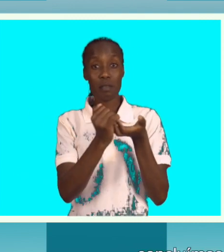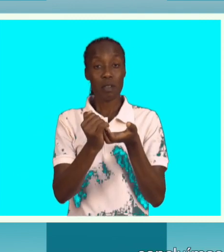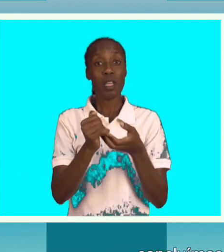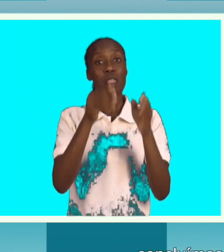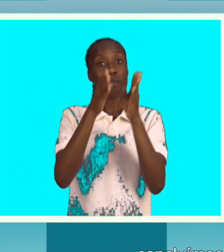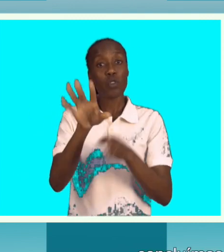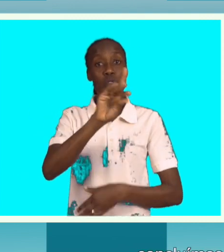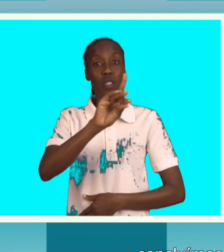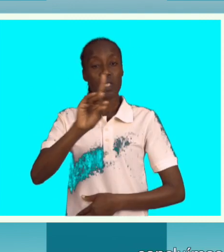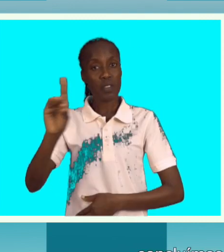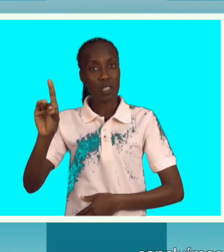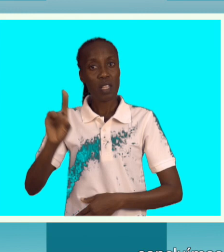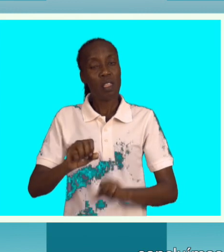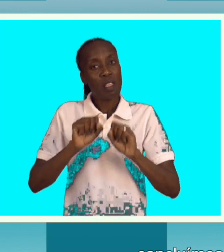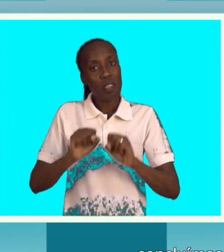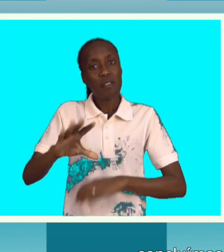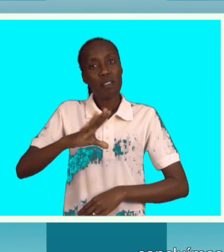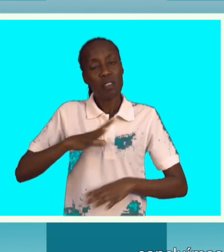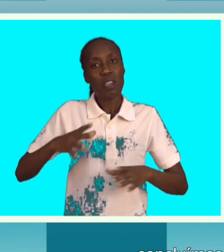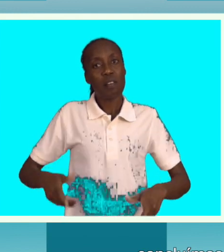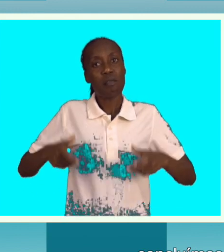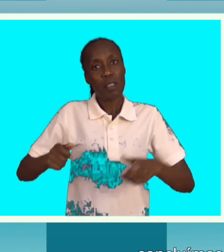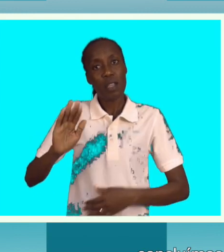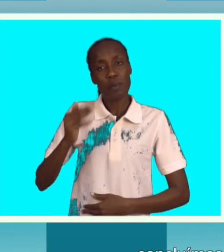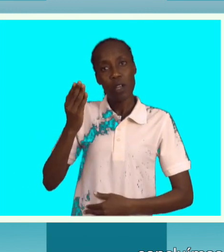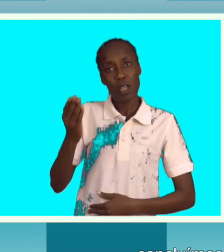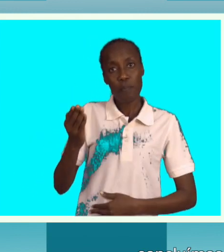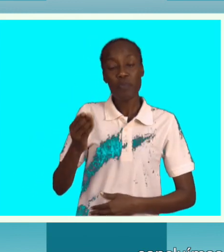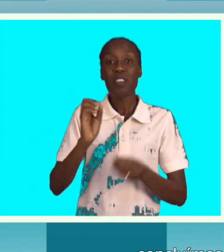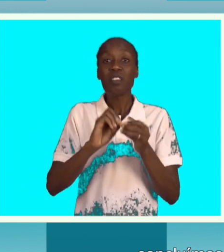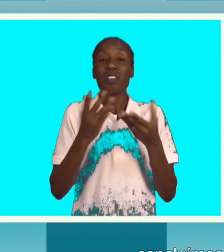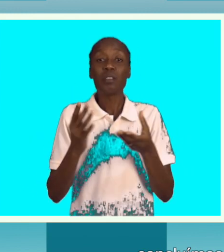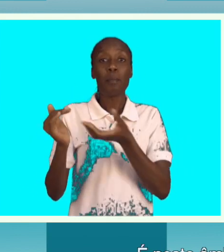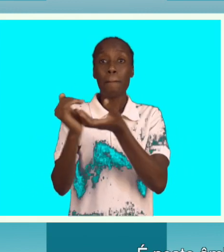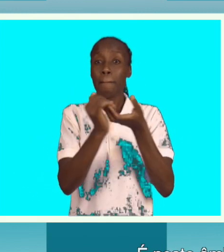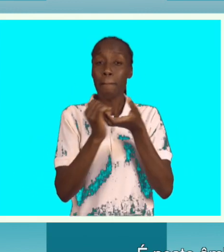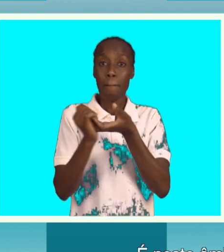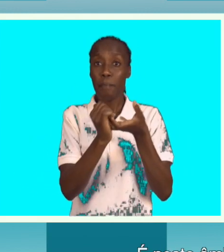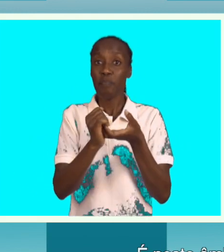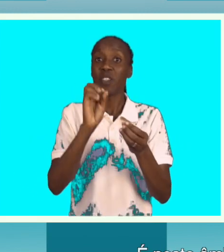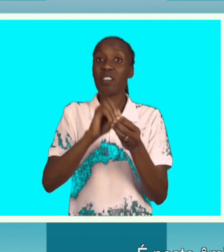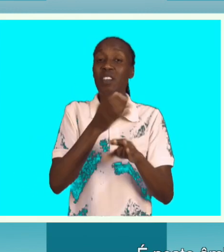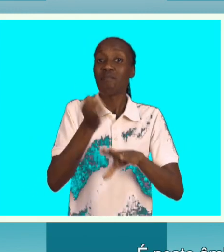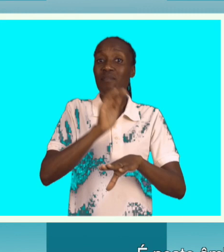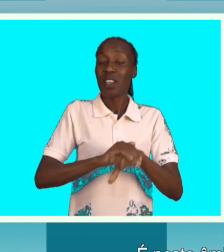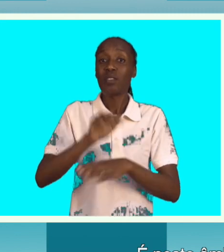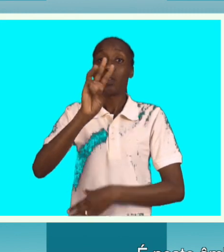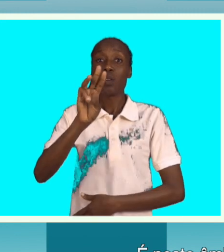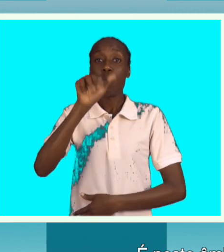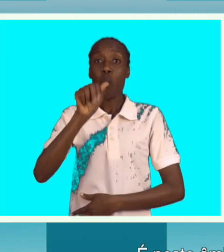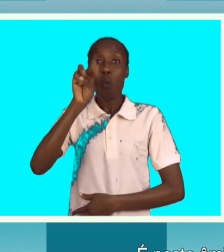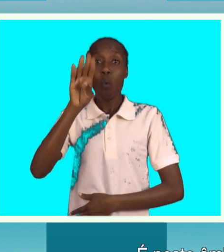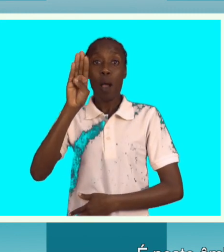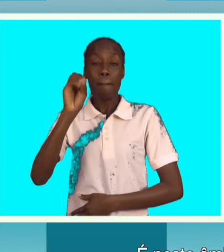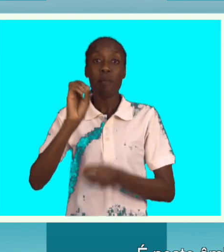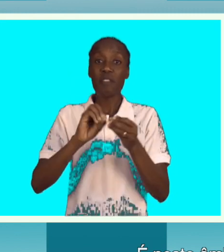parceria de que as pessoas com deficiência devem terem cadeiras apropriadas. É neste âmbito que estiveram cá os técnicos